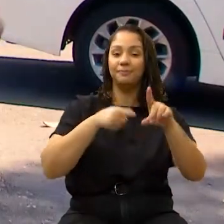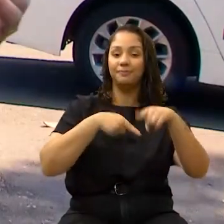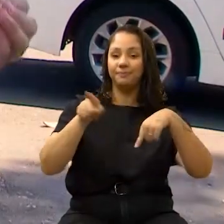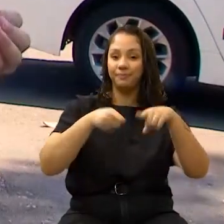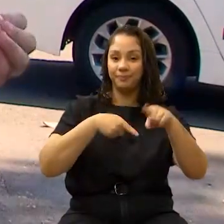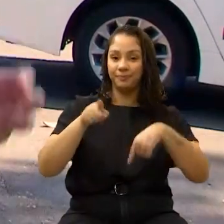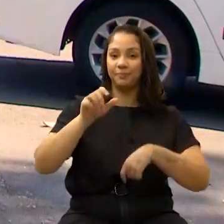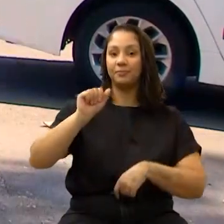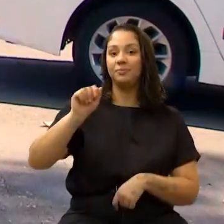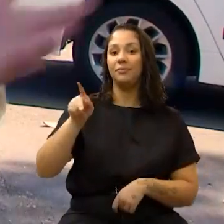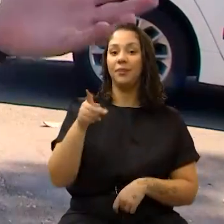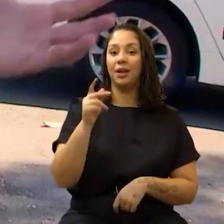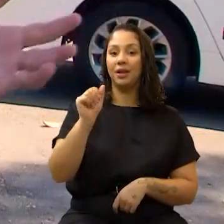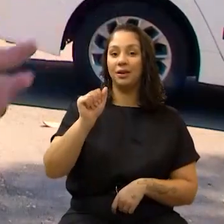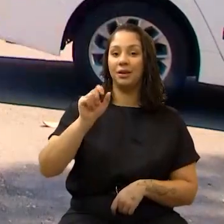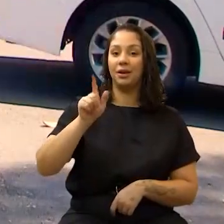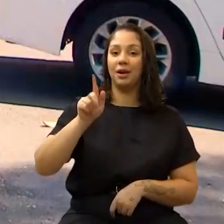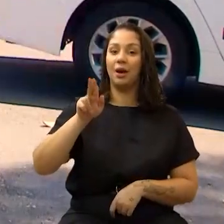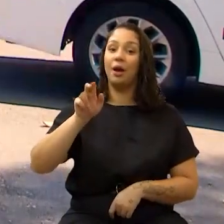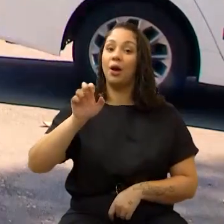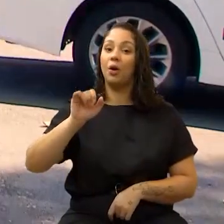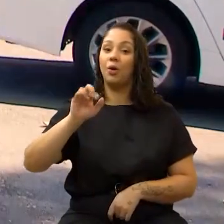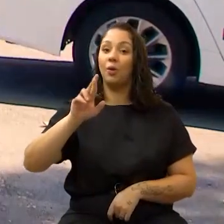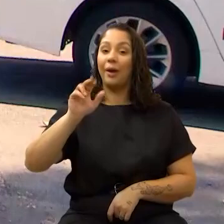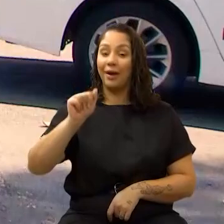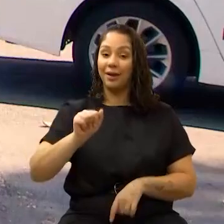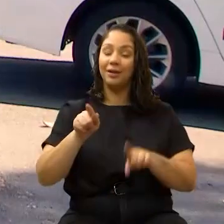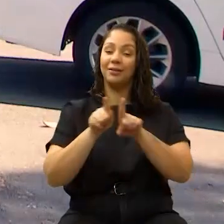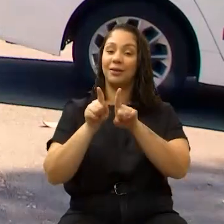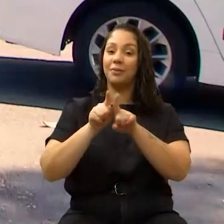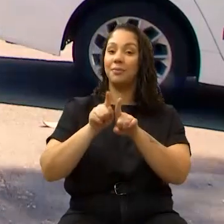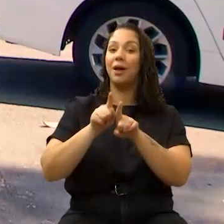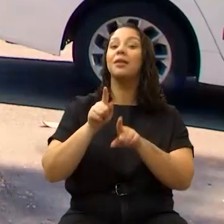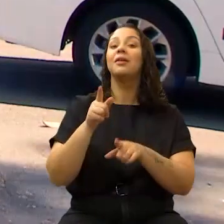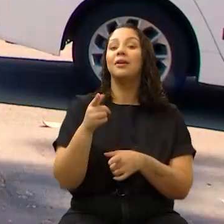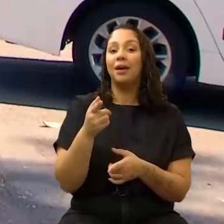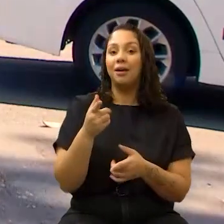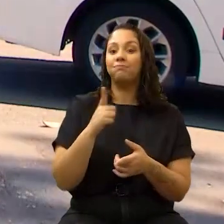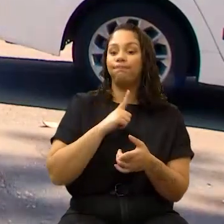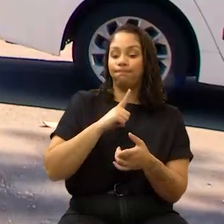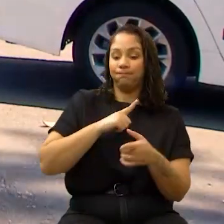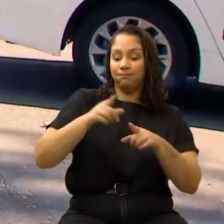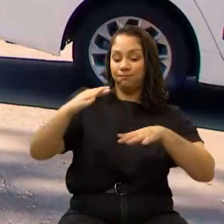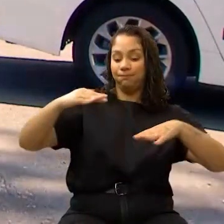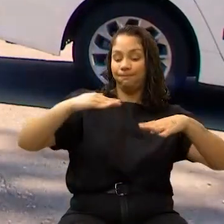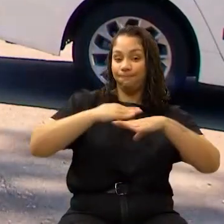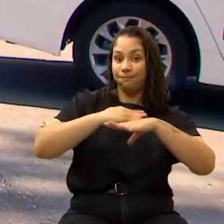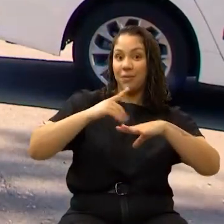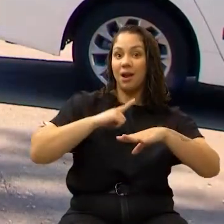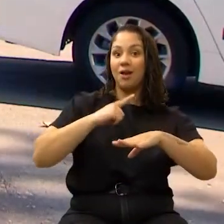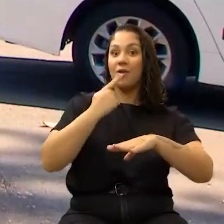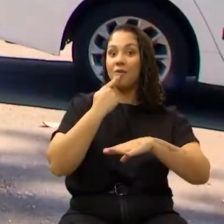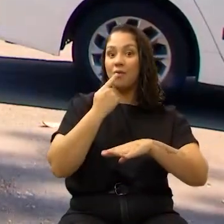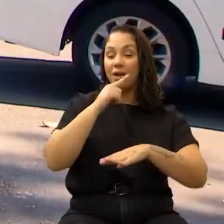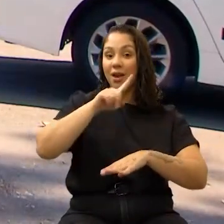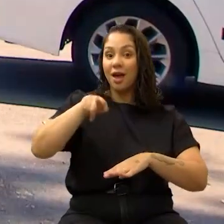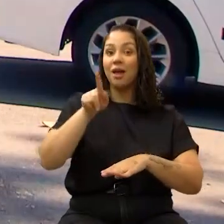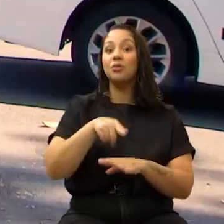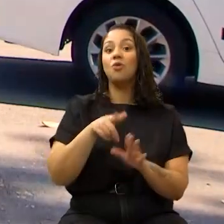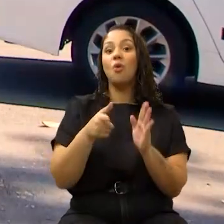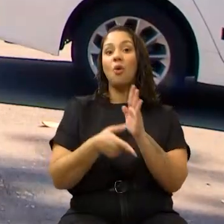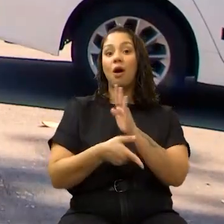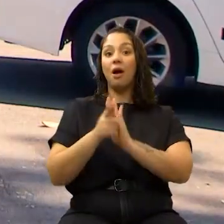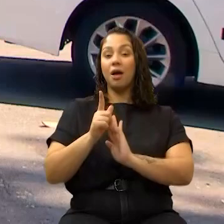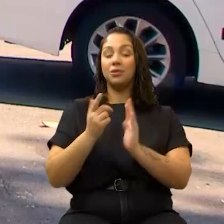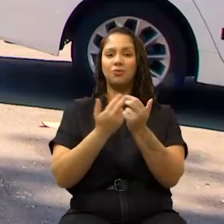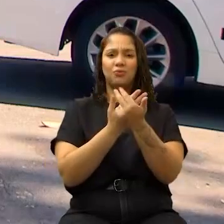também na Bandeirantes durante aí esse feriadão de Páscoa que começa na Sexta-feira Santa. Hoje já a